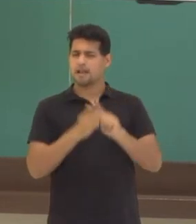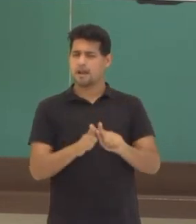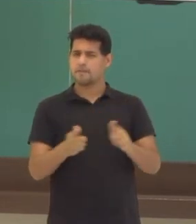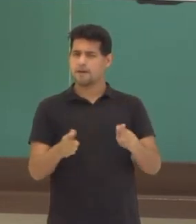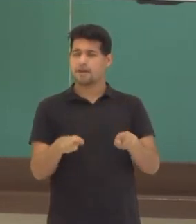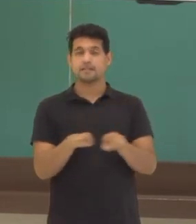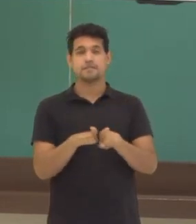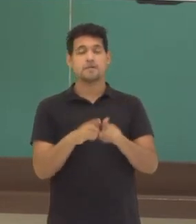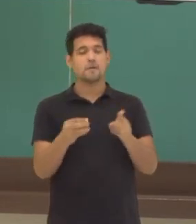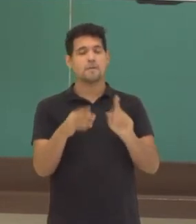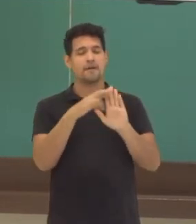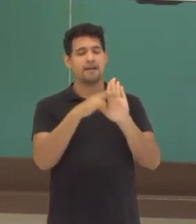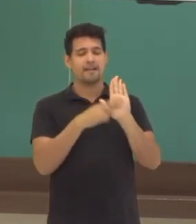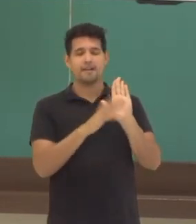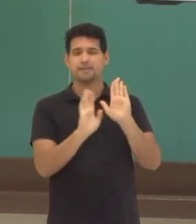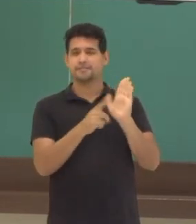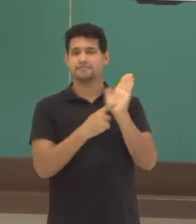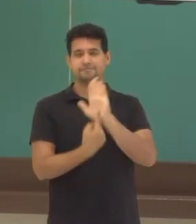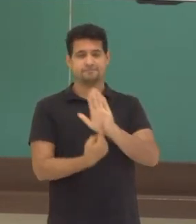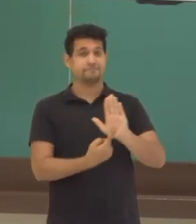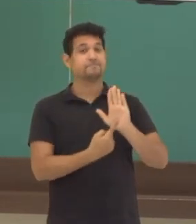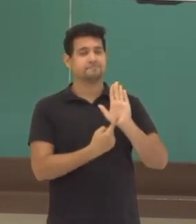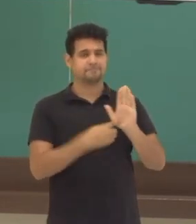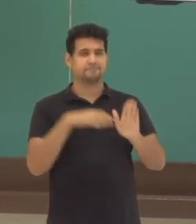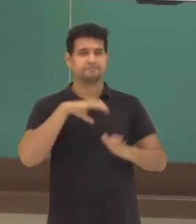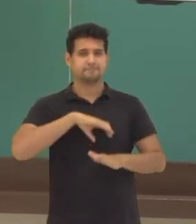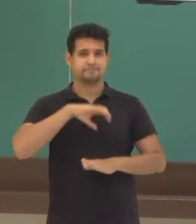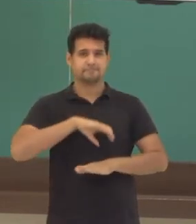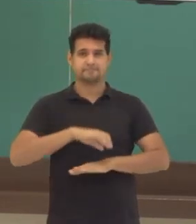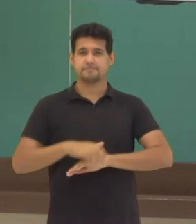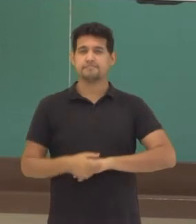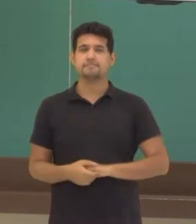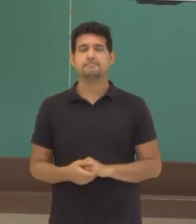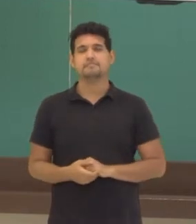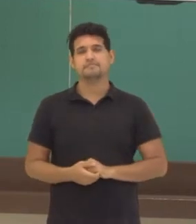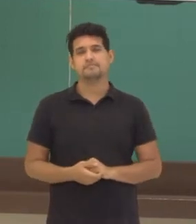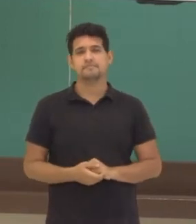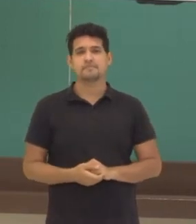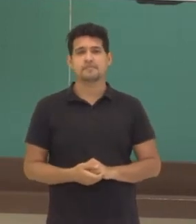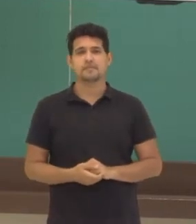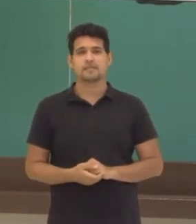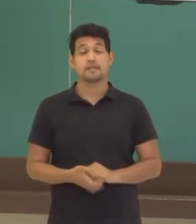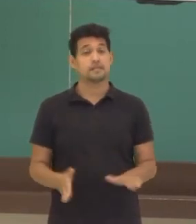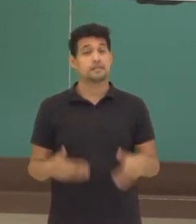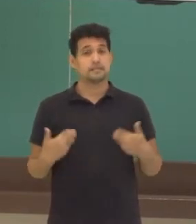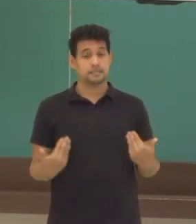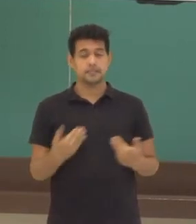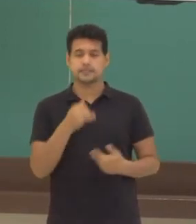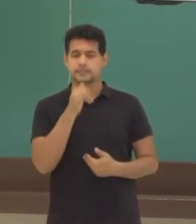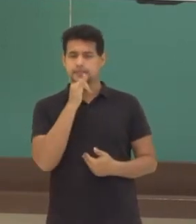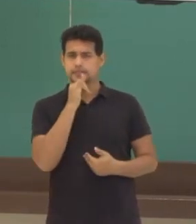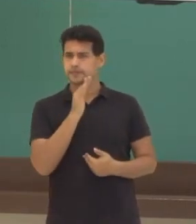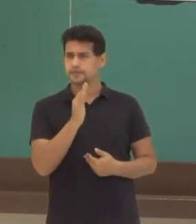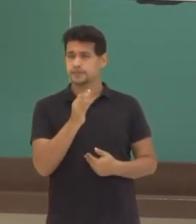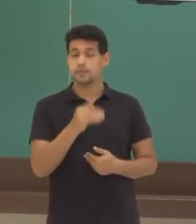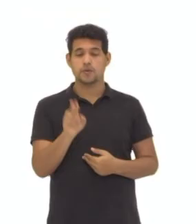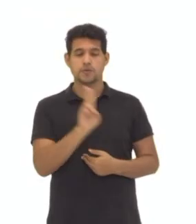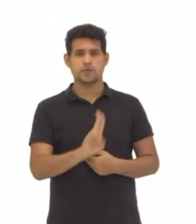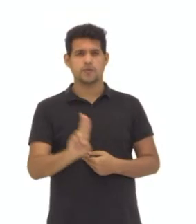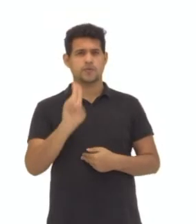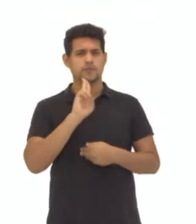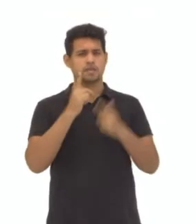de acordo com as regras apresentadas na disciplina de língua portuguesa. Olha lá um exemplo, né, do uso da